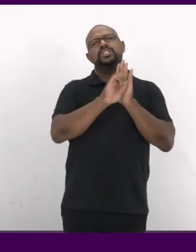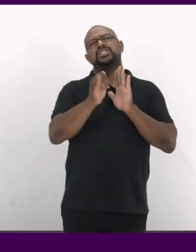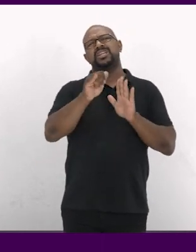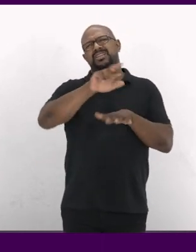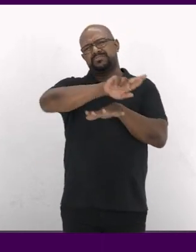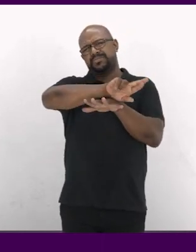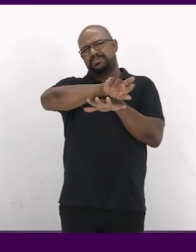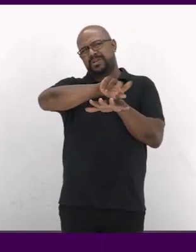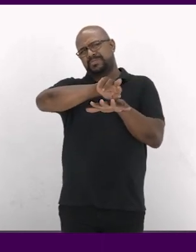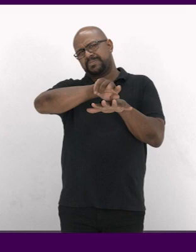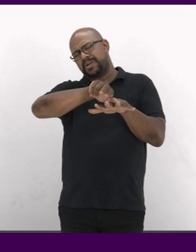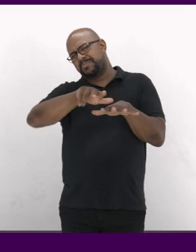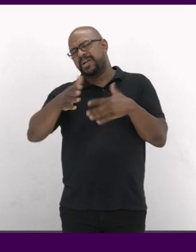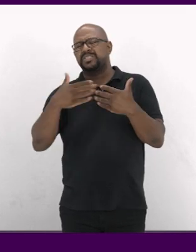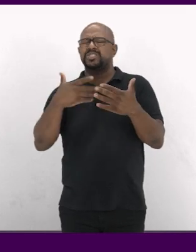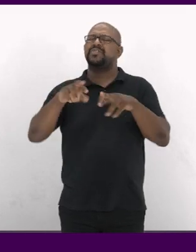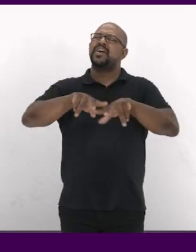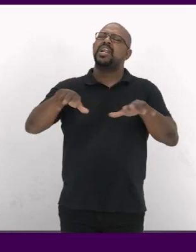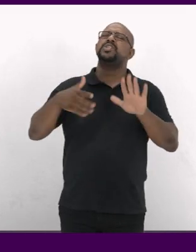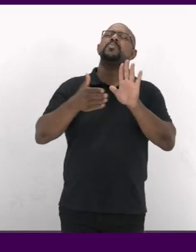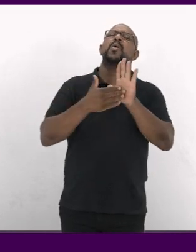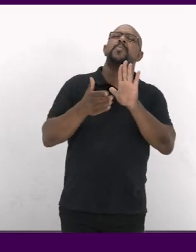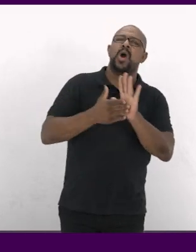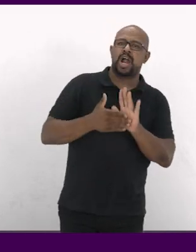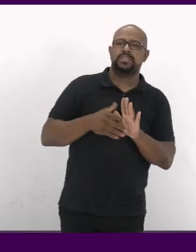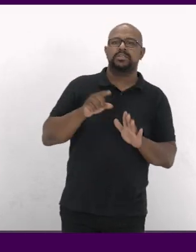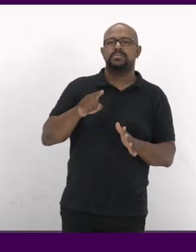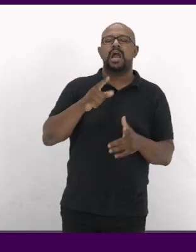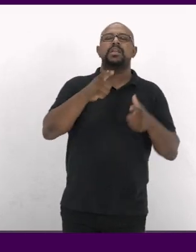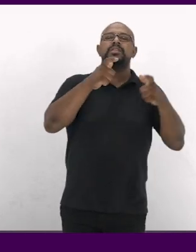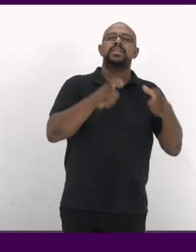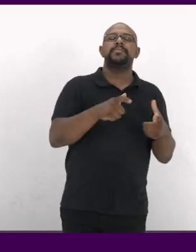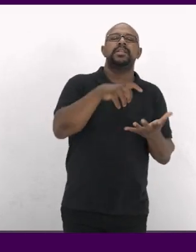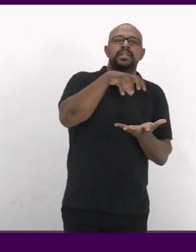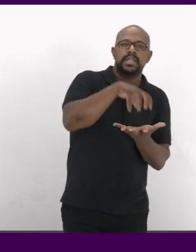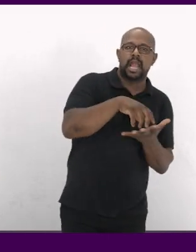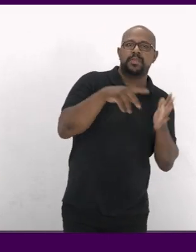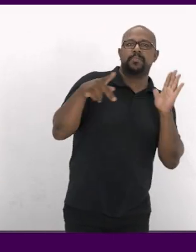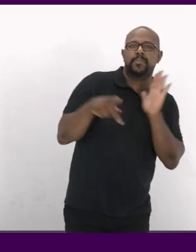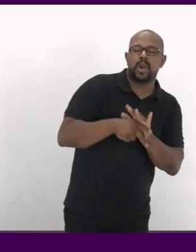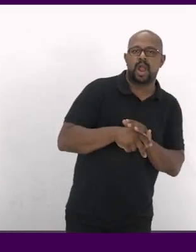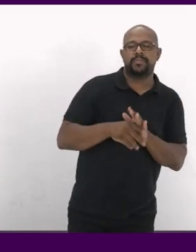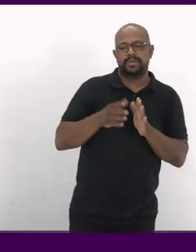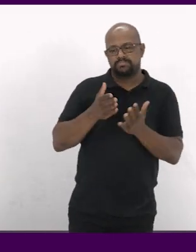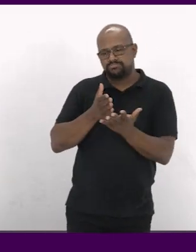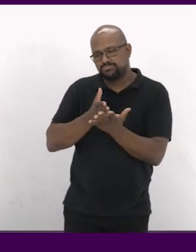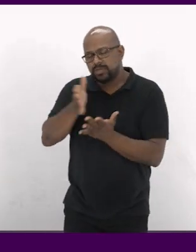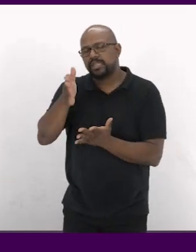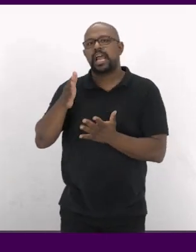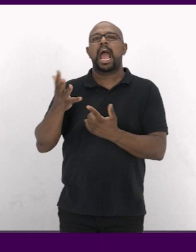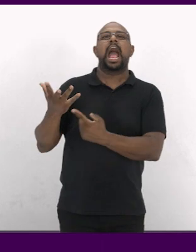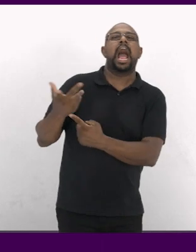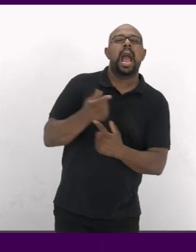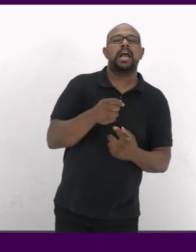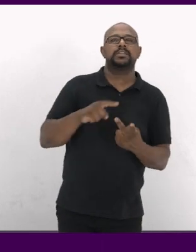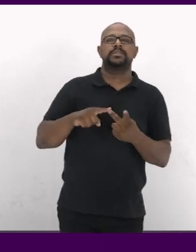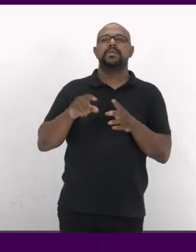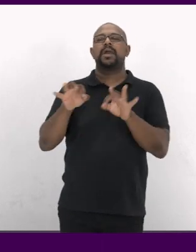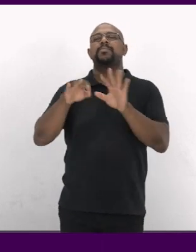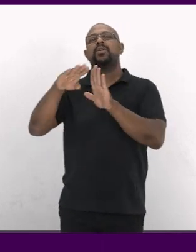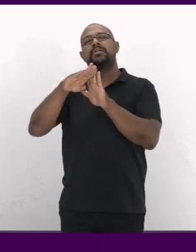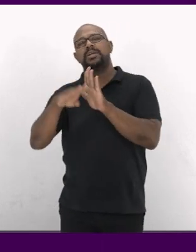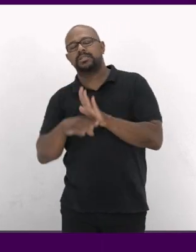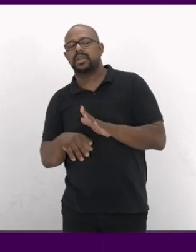editais de diferentes tipos, para diferentes propósitos, para determinado território, para determinado segmento artístico,